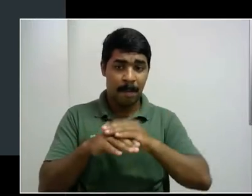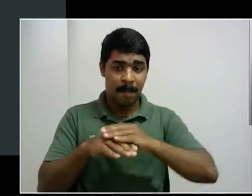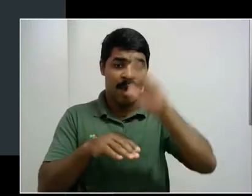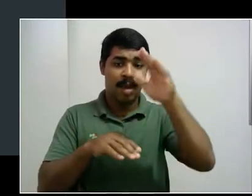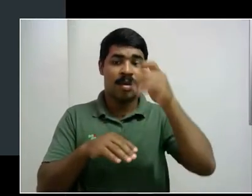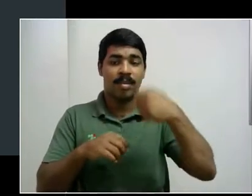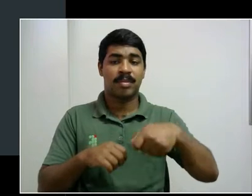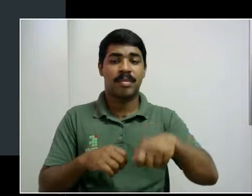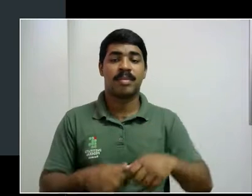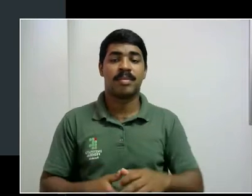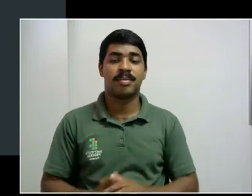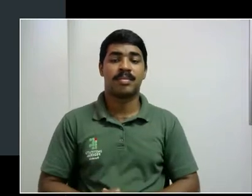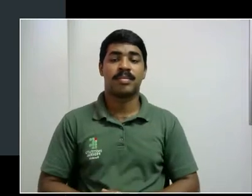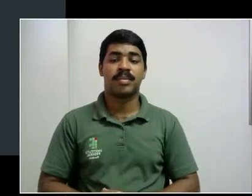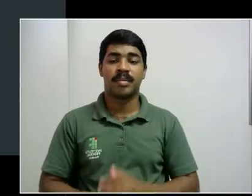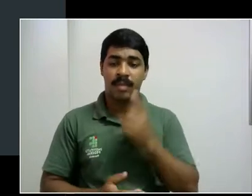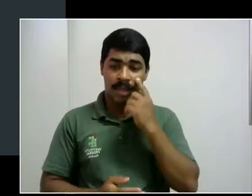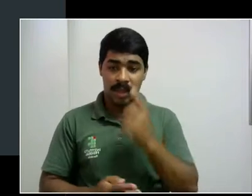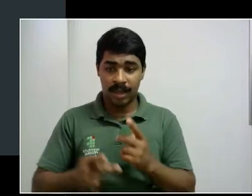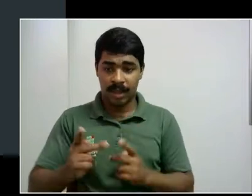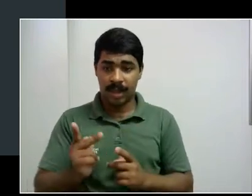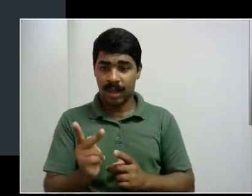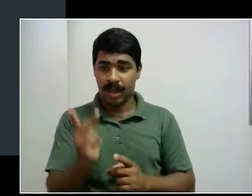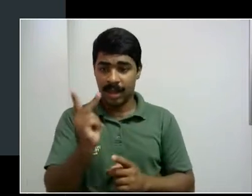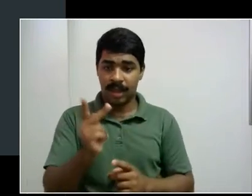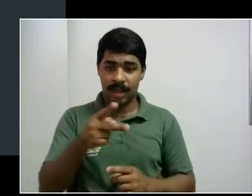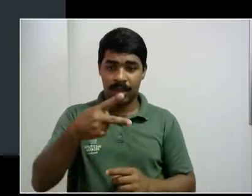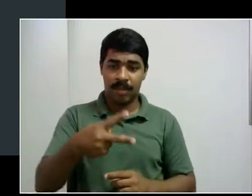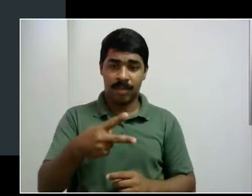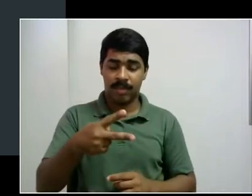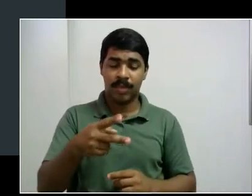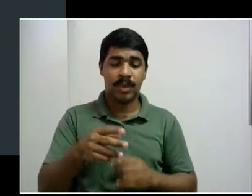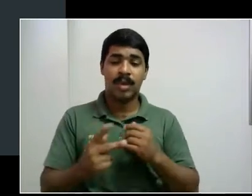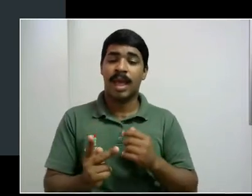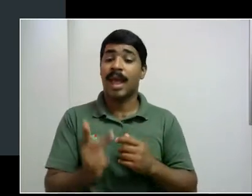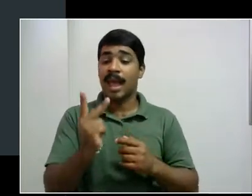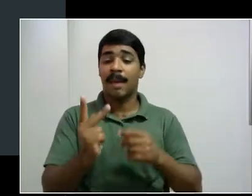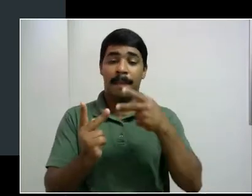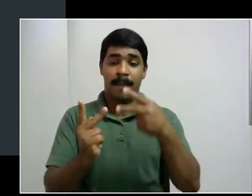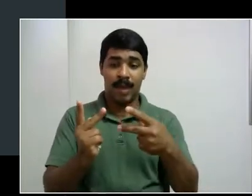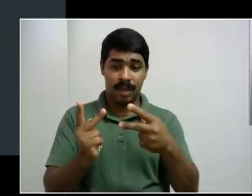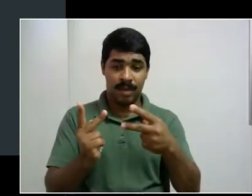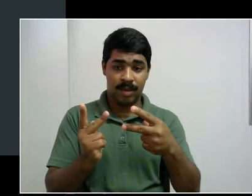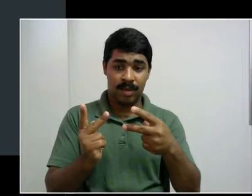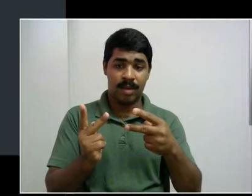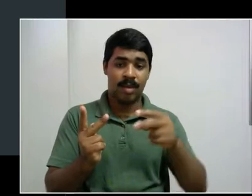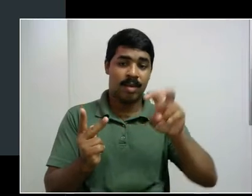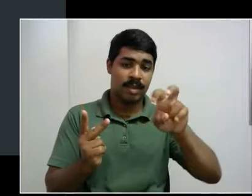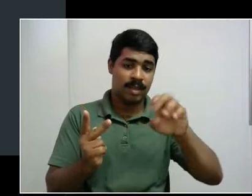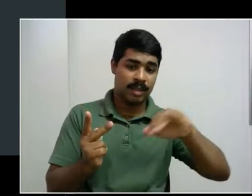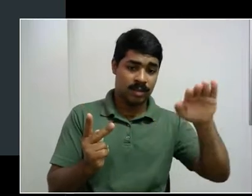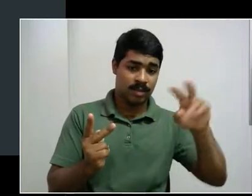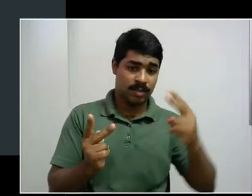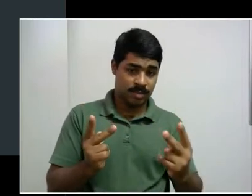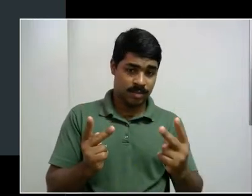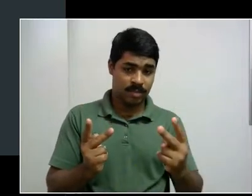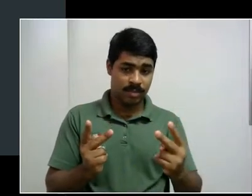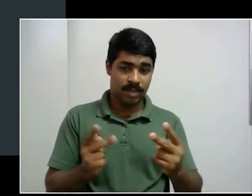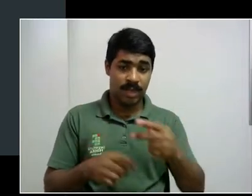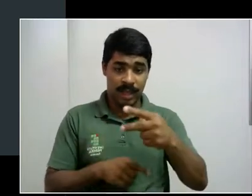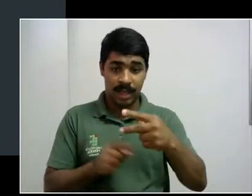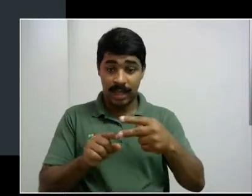é k maior que 5 sobre 2, tá? Não é k igual a 5 sobre 2, não.